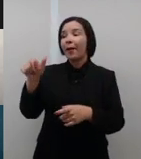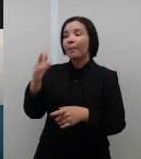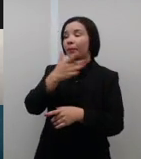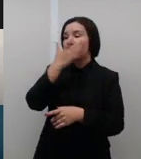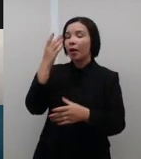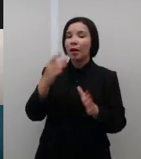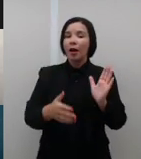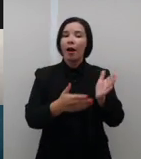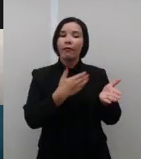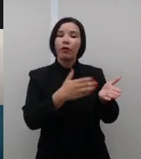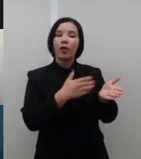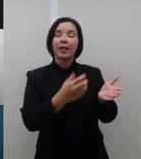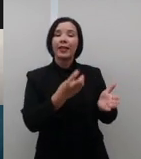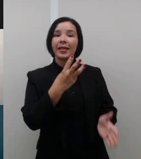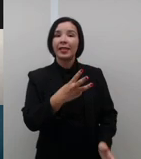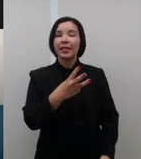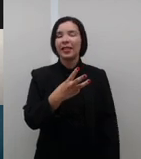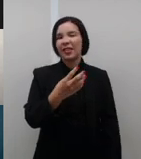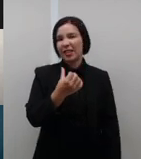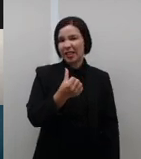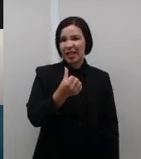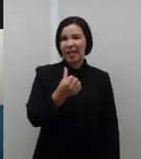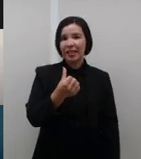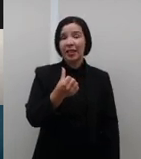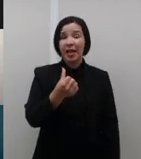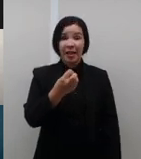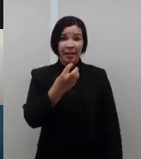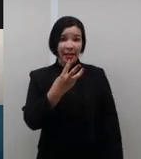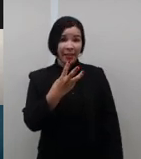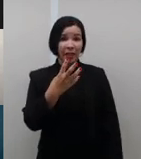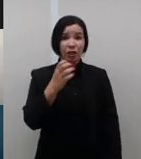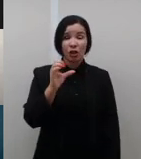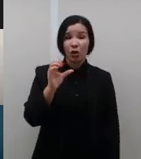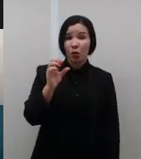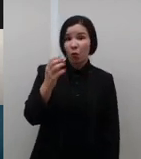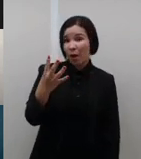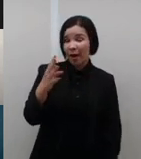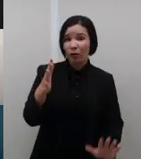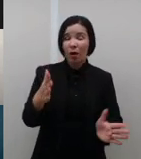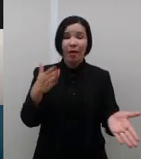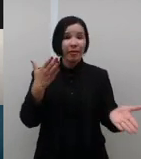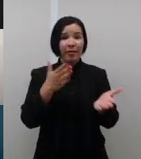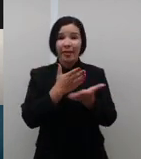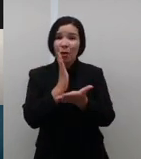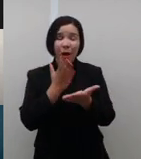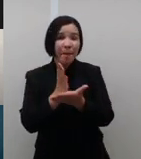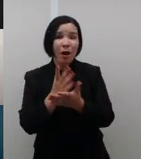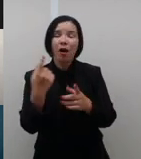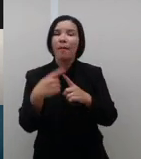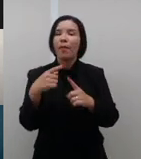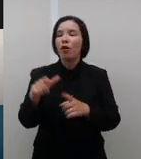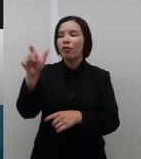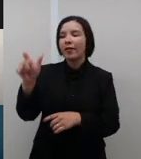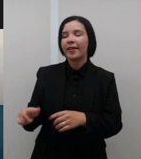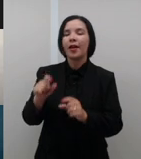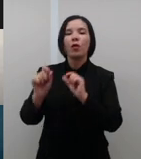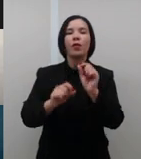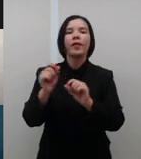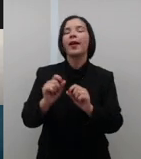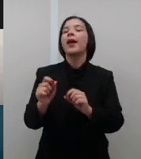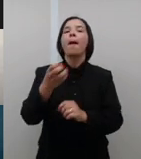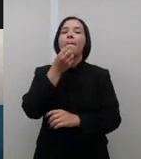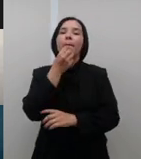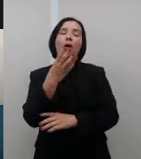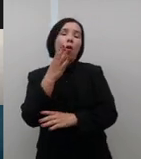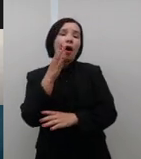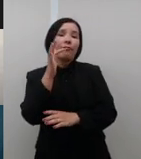eles vêm o tempo todo falando, não há prova que os recorrentes eram sabedores da existência da ação de execução fiscal, sendo clara a boa-fé. Mas agora juntar